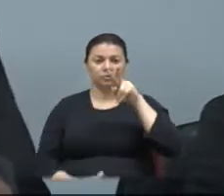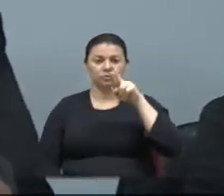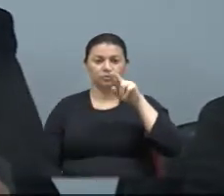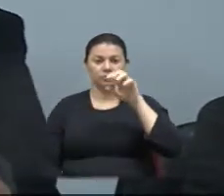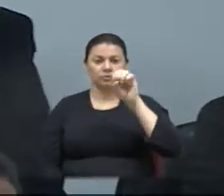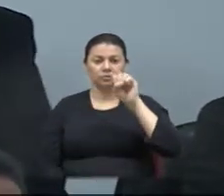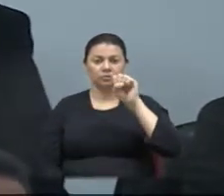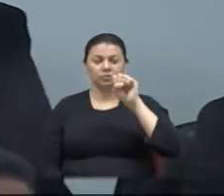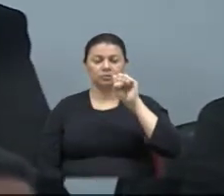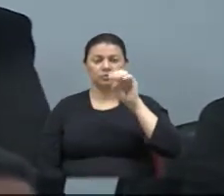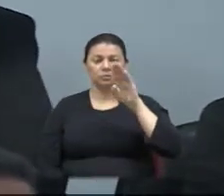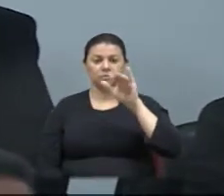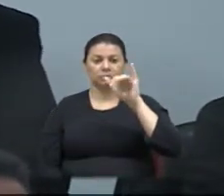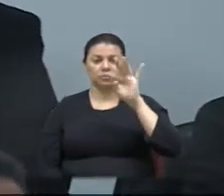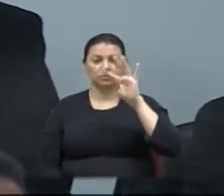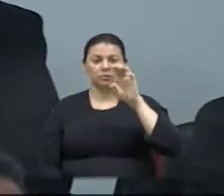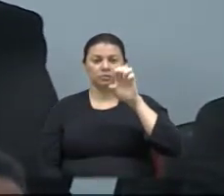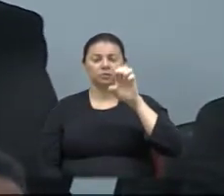universal